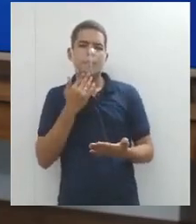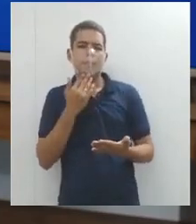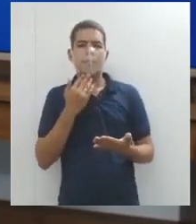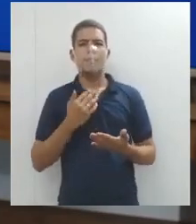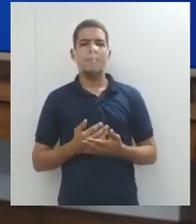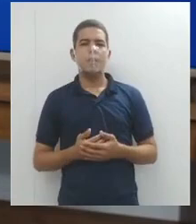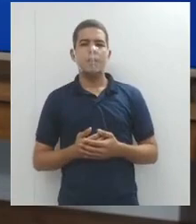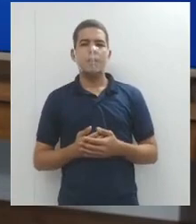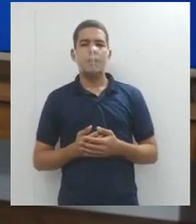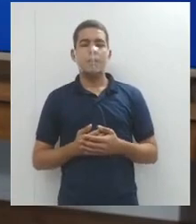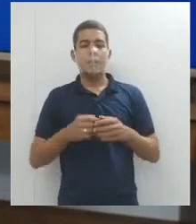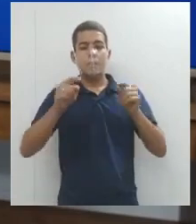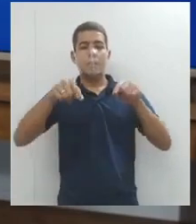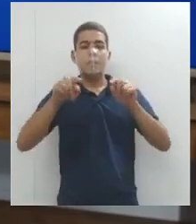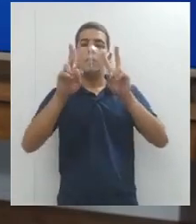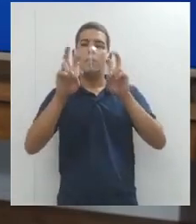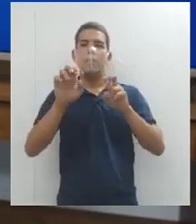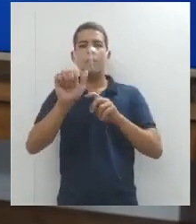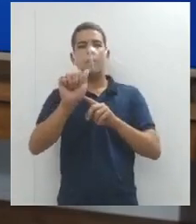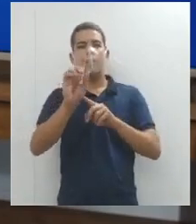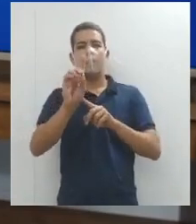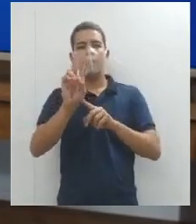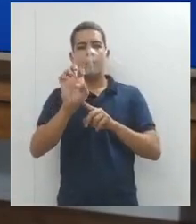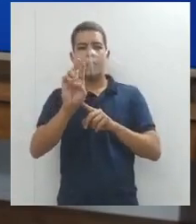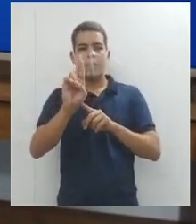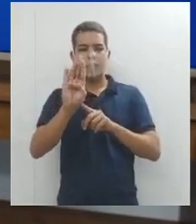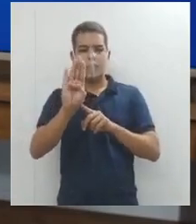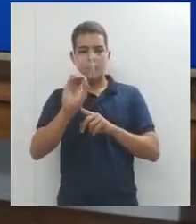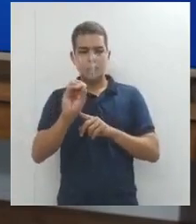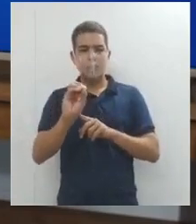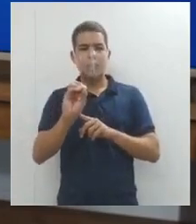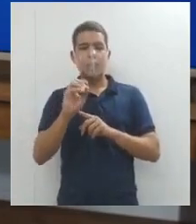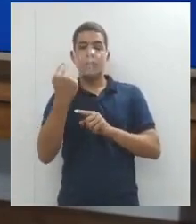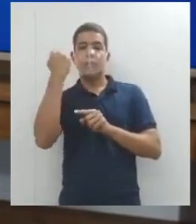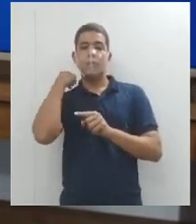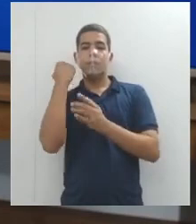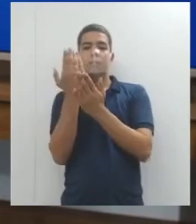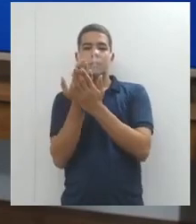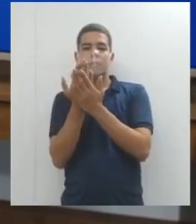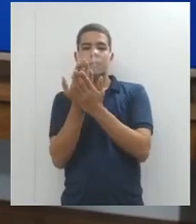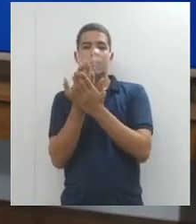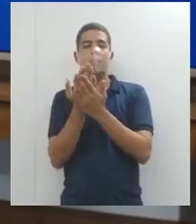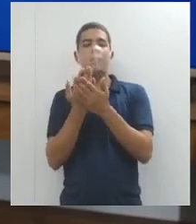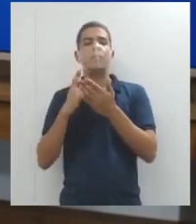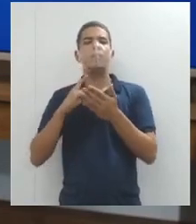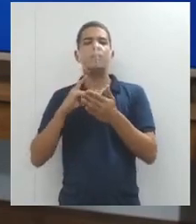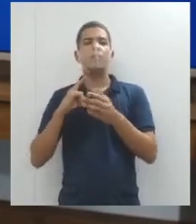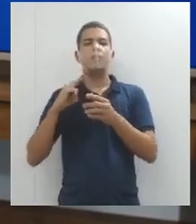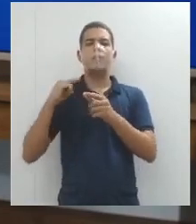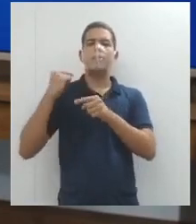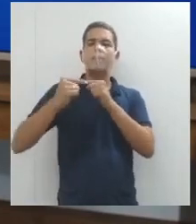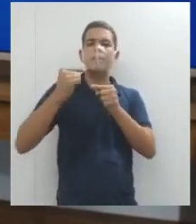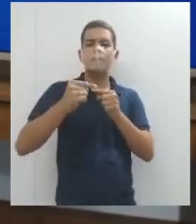o nosso assunto hoje é advérbio. Em aulas anteriores, você já esteve em contato